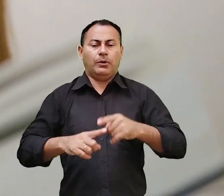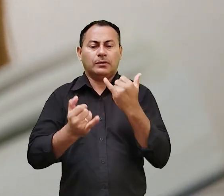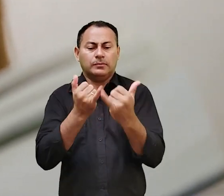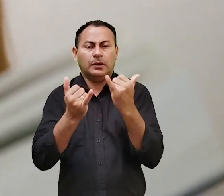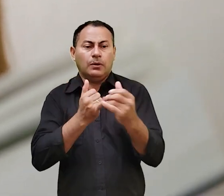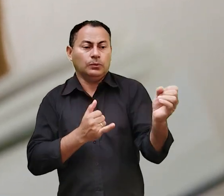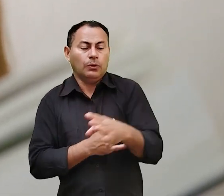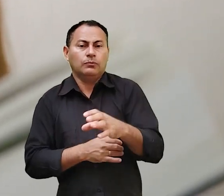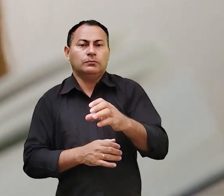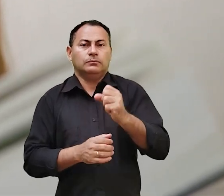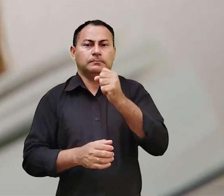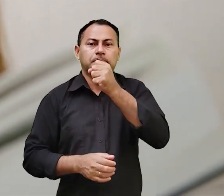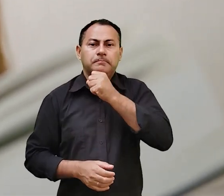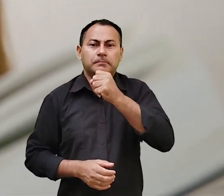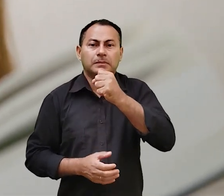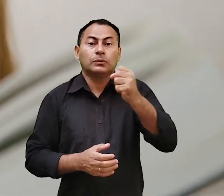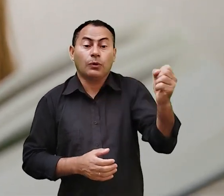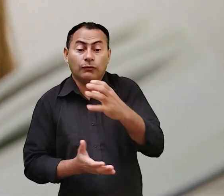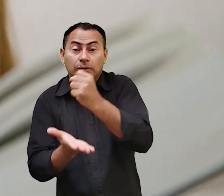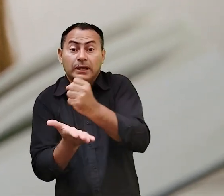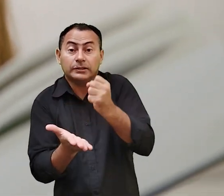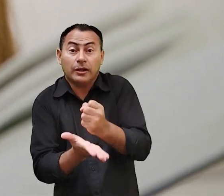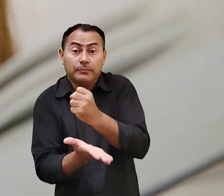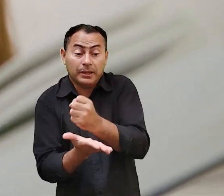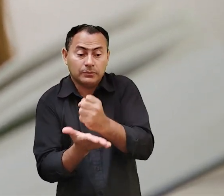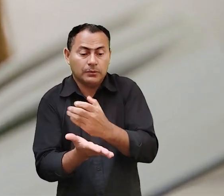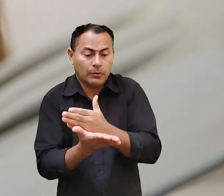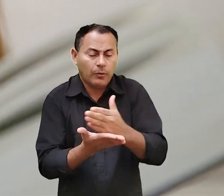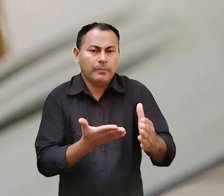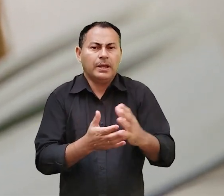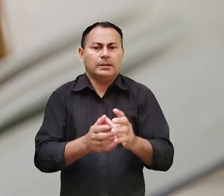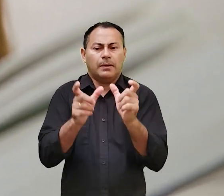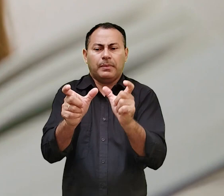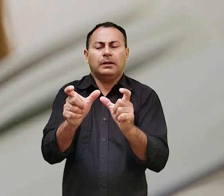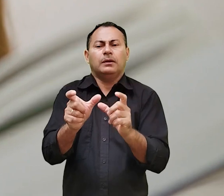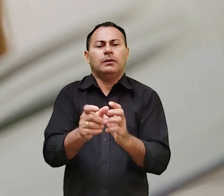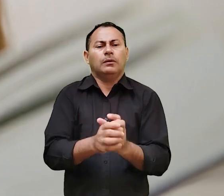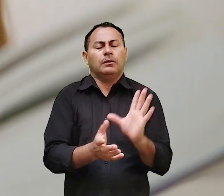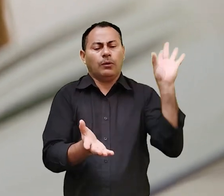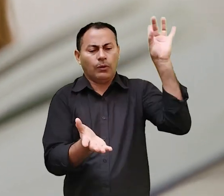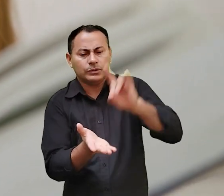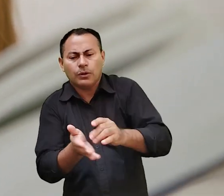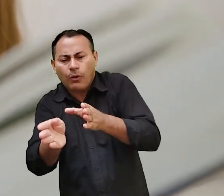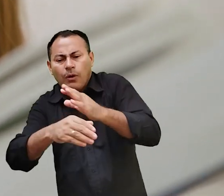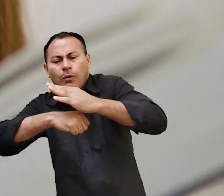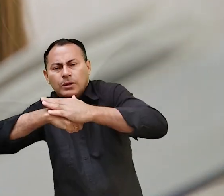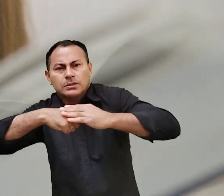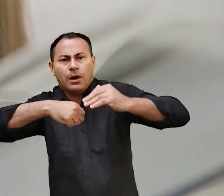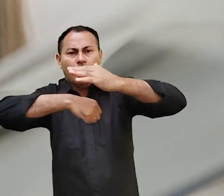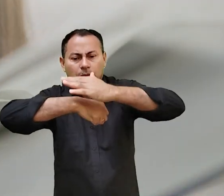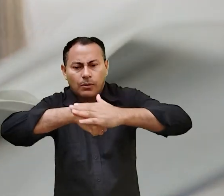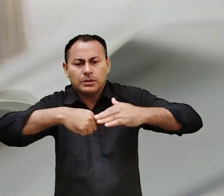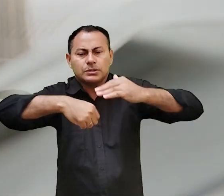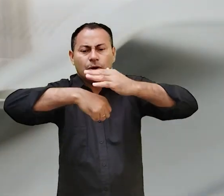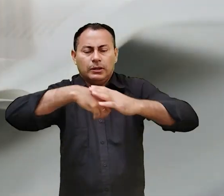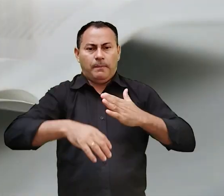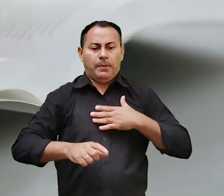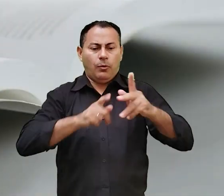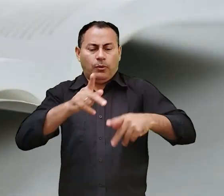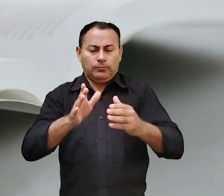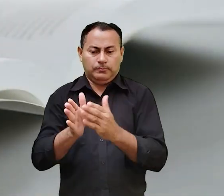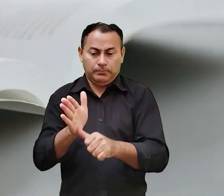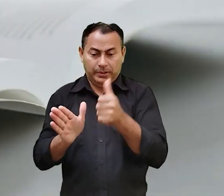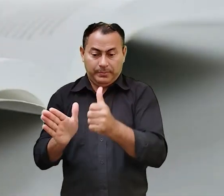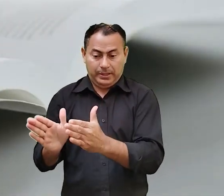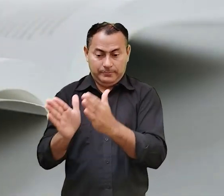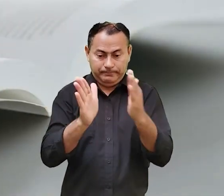se assemelha ao Novo Testamento. Ela começa com as palavras, consolem, consolem o meu povo. A primeira parte de Isaías é